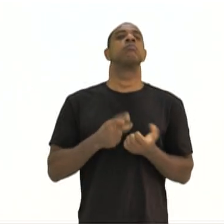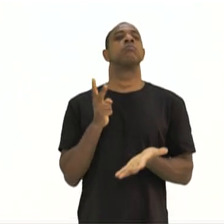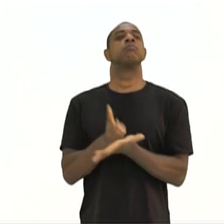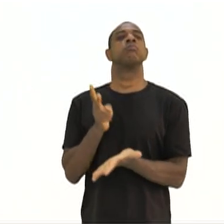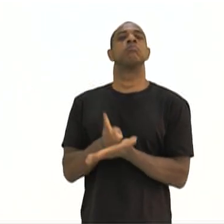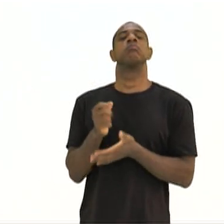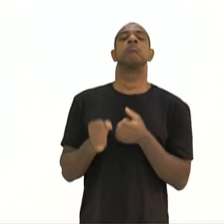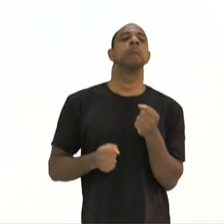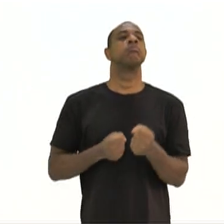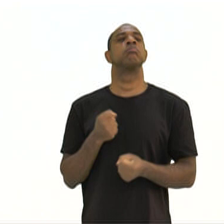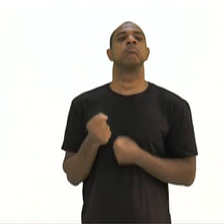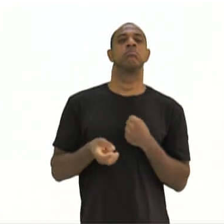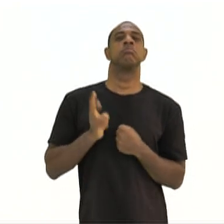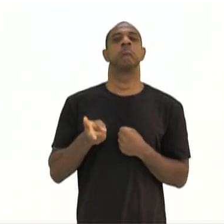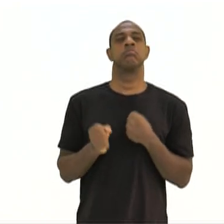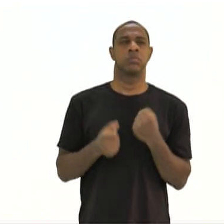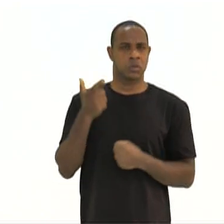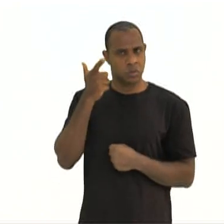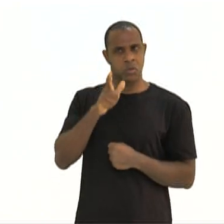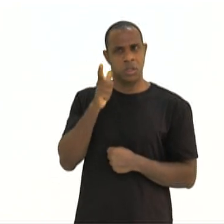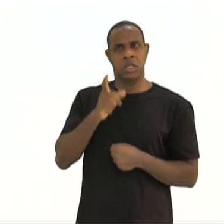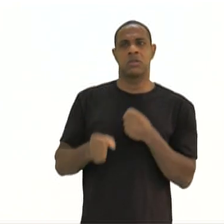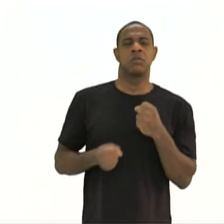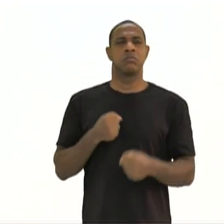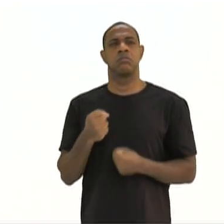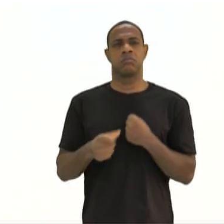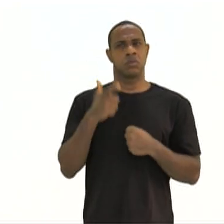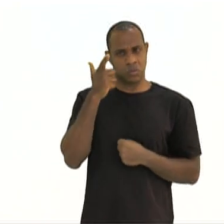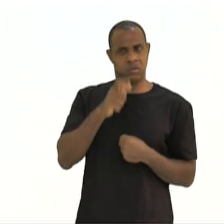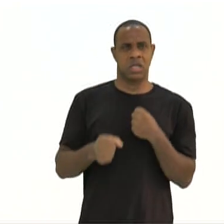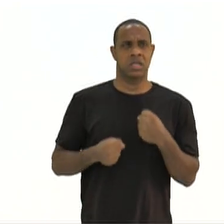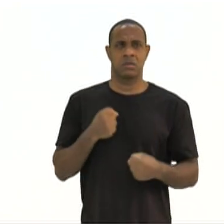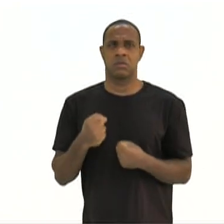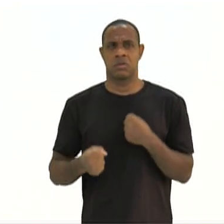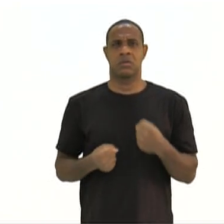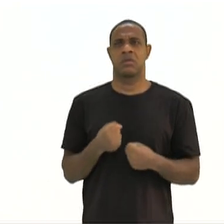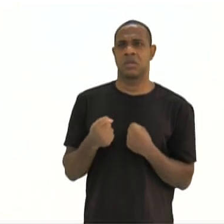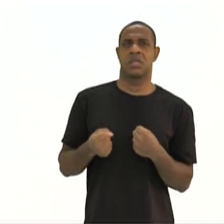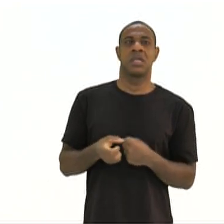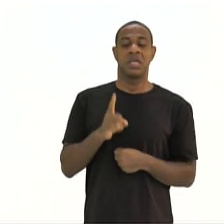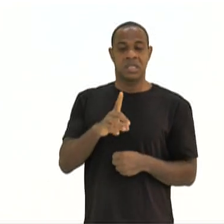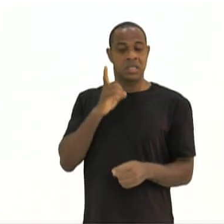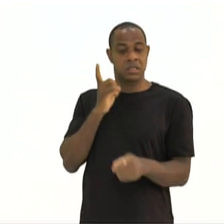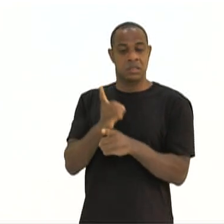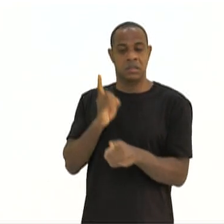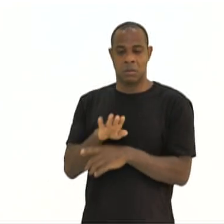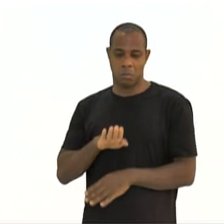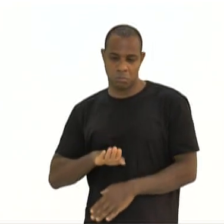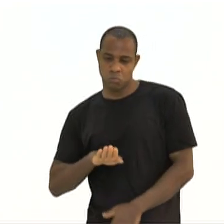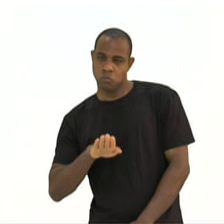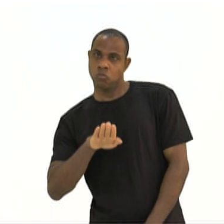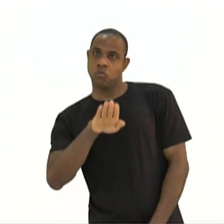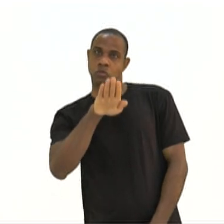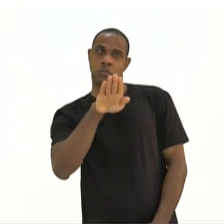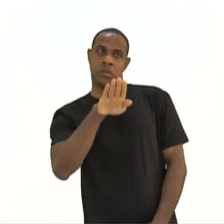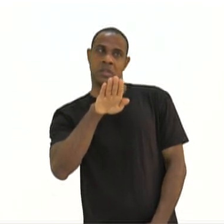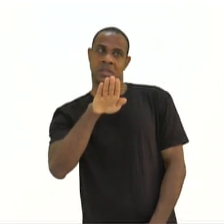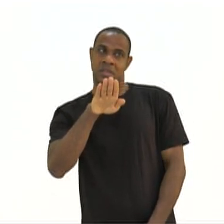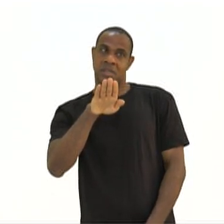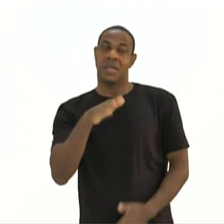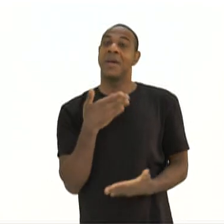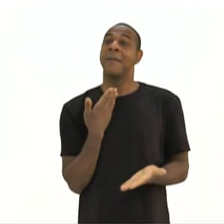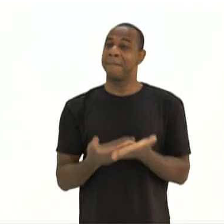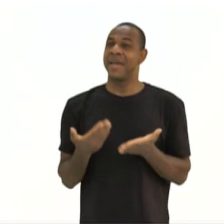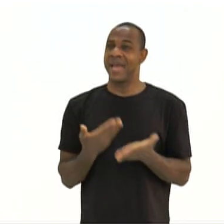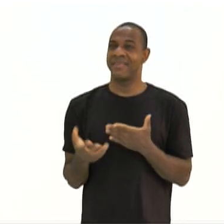velocidade sempre a mesma velocidade, sempre constante, será? Quando ele encontra subidas, por exemplo, ele acaba